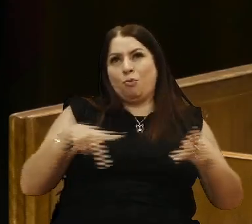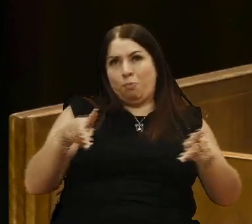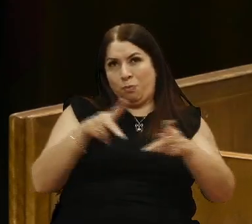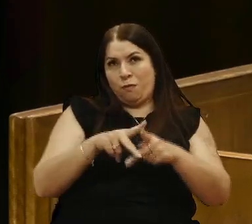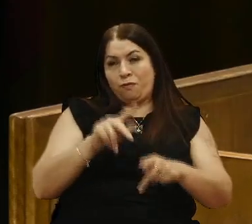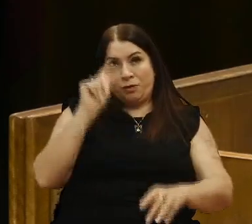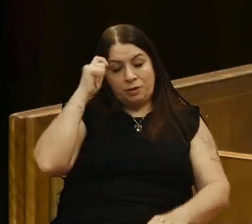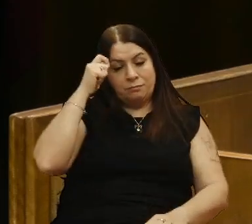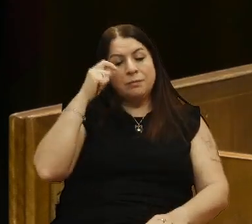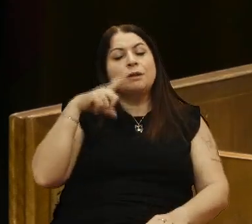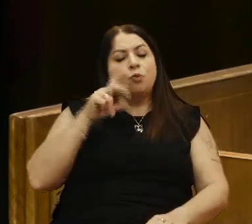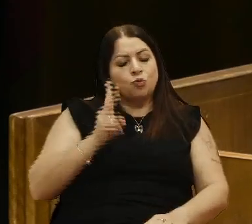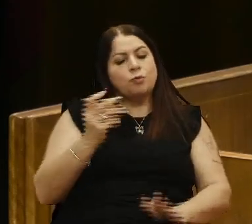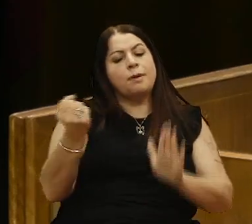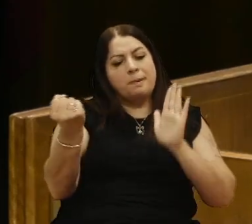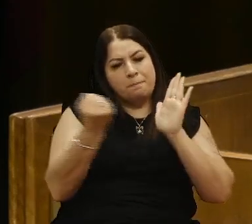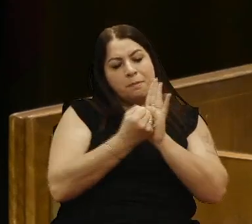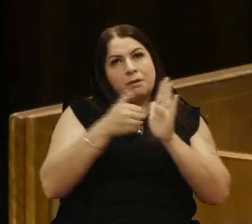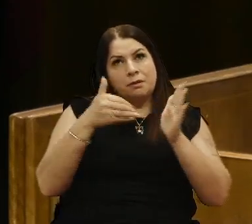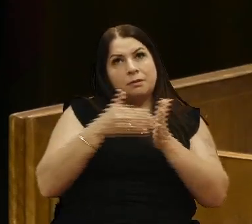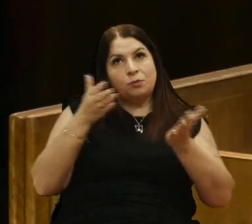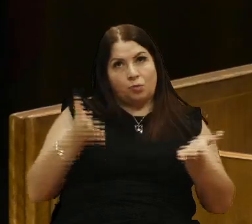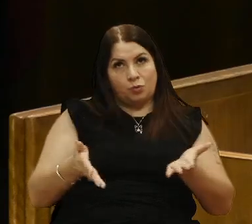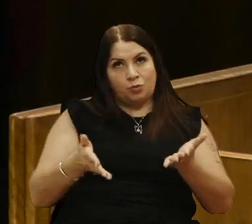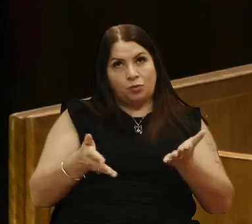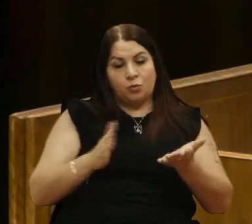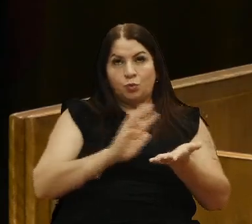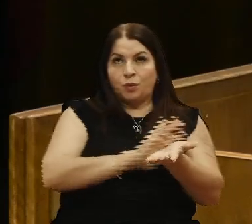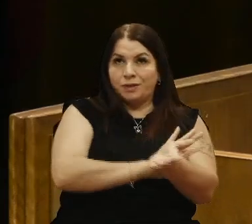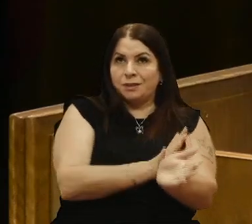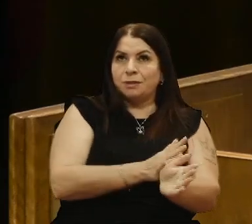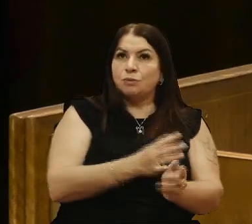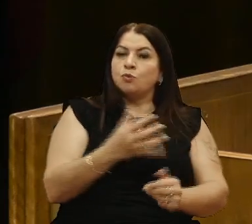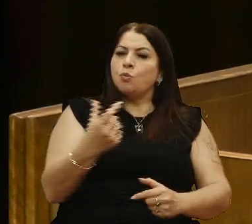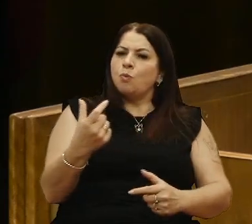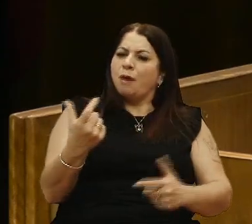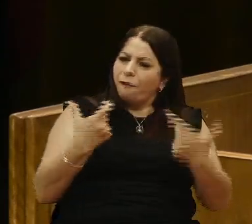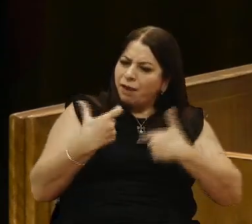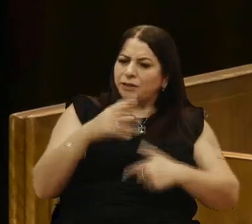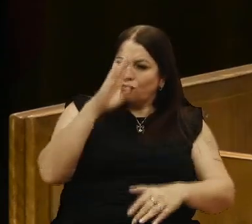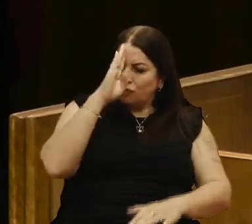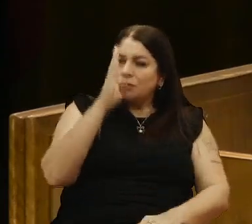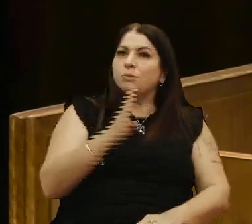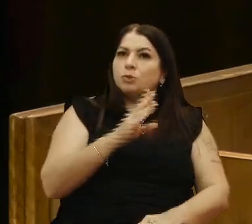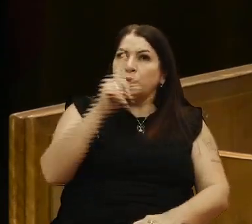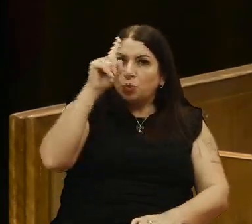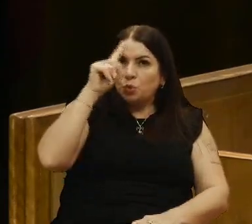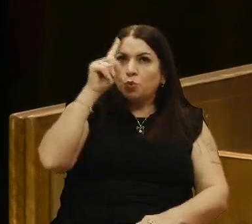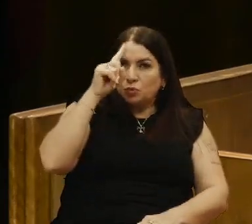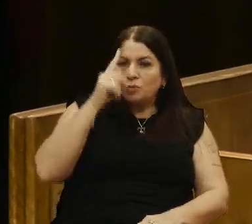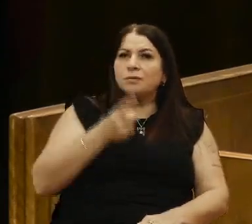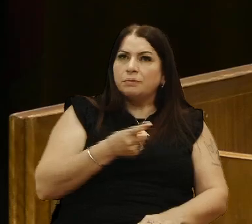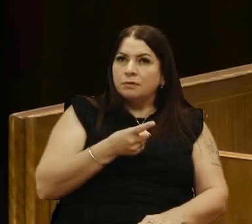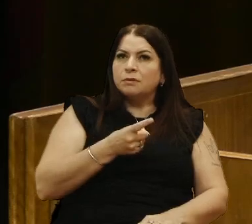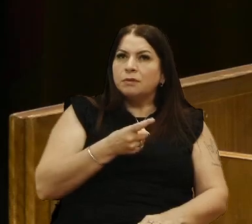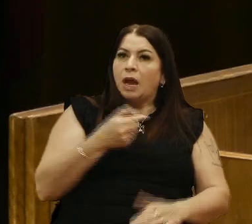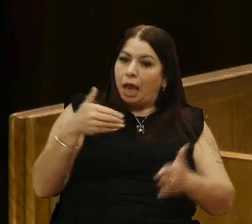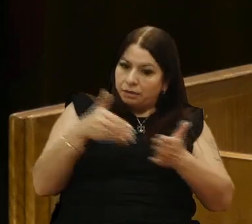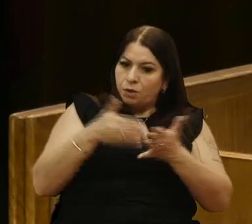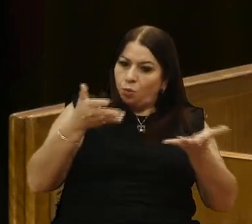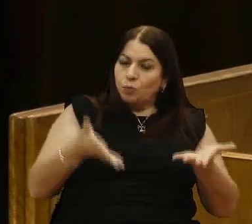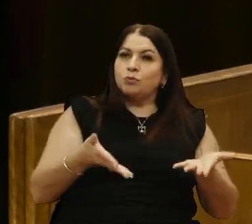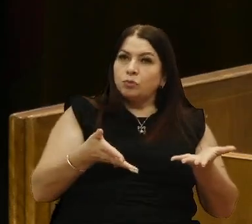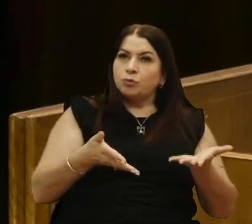ainda deixa marcas até hoje. O racismo nos afeta diretamente todos os dias até